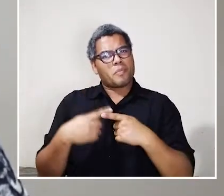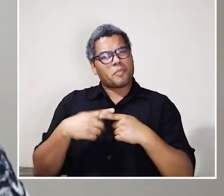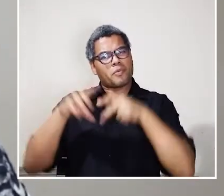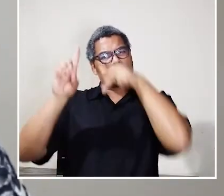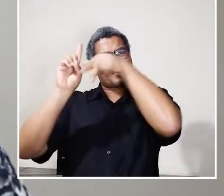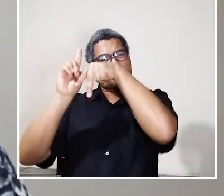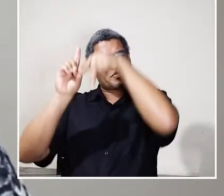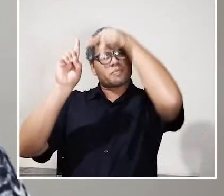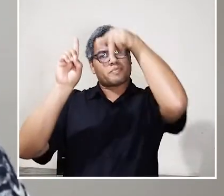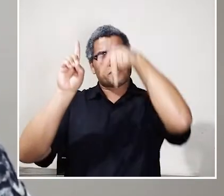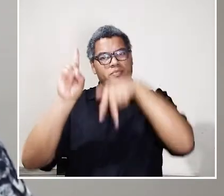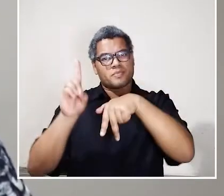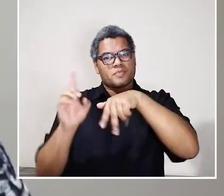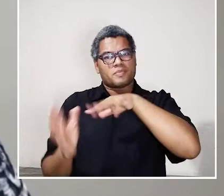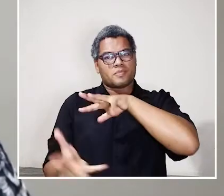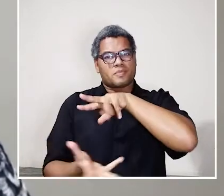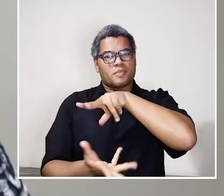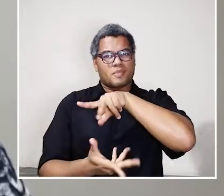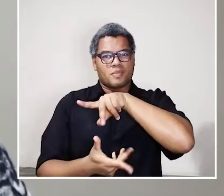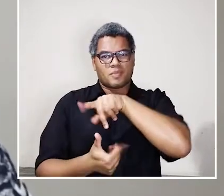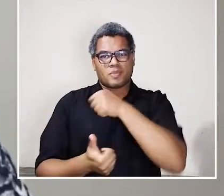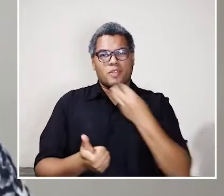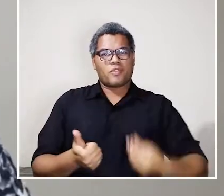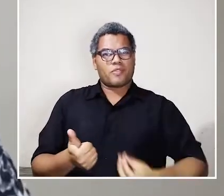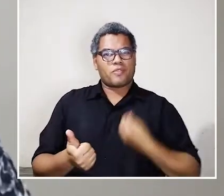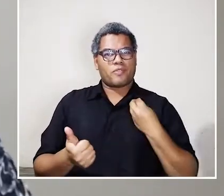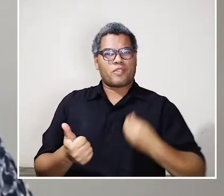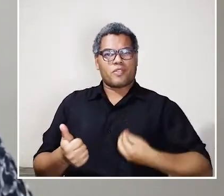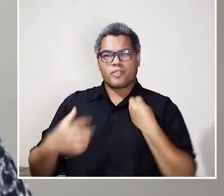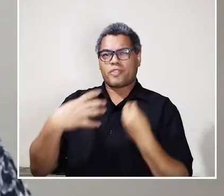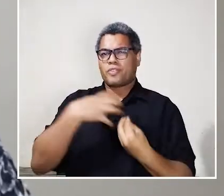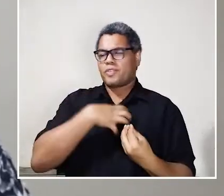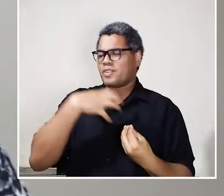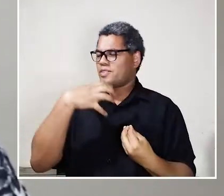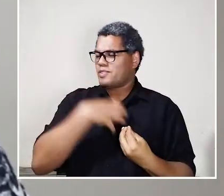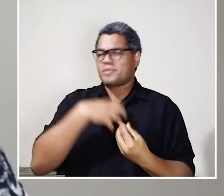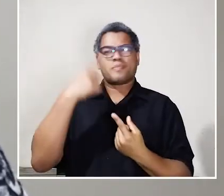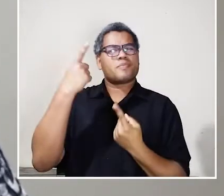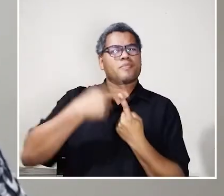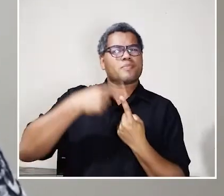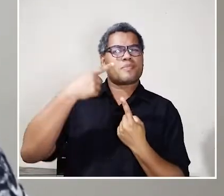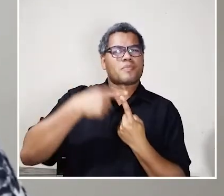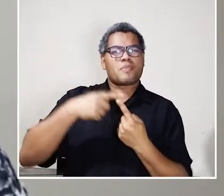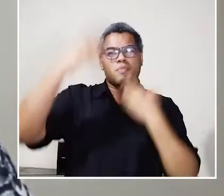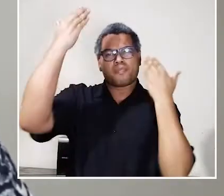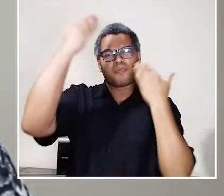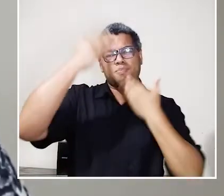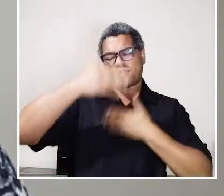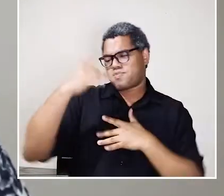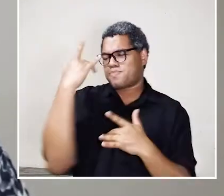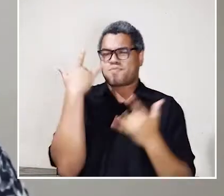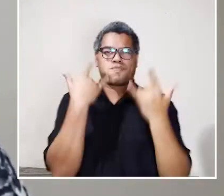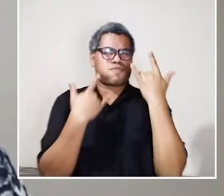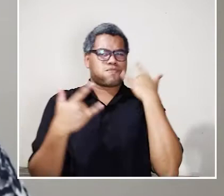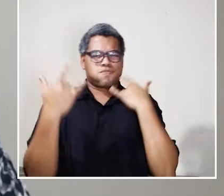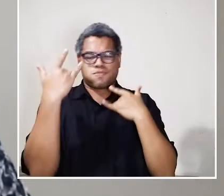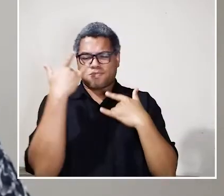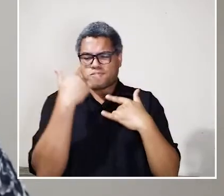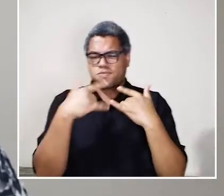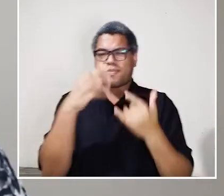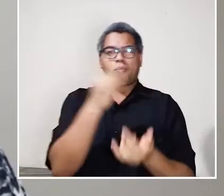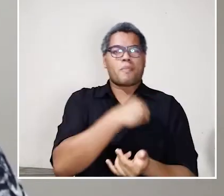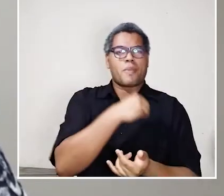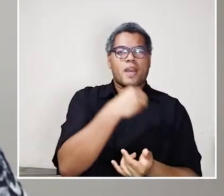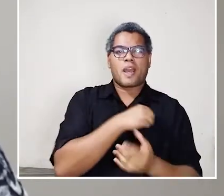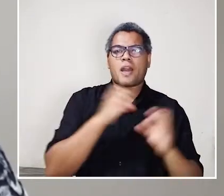Ele andou aqui na terra, Ele passou por todas as maneiras, todos os tipos de provações e